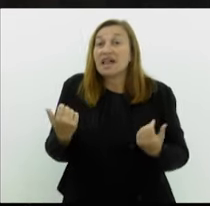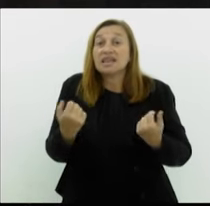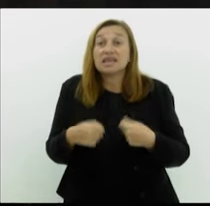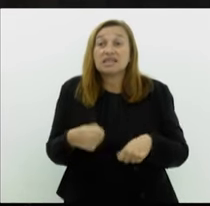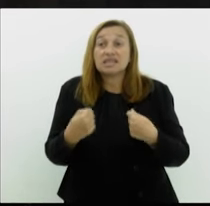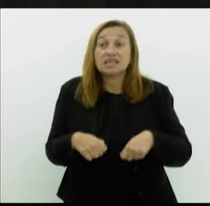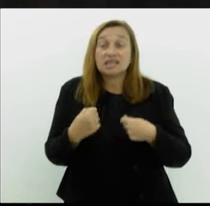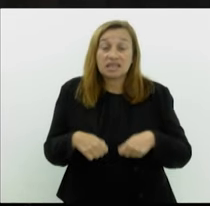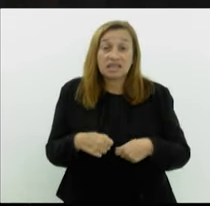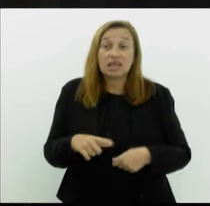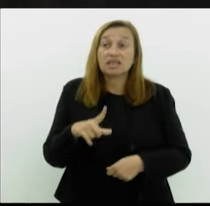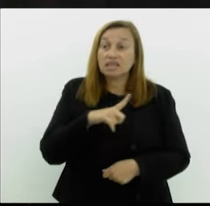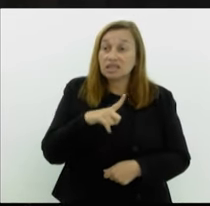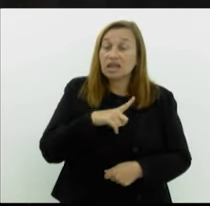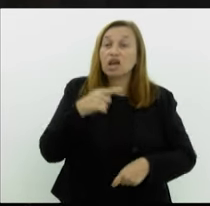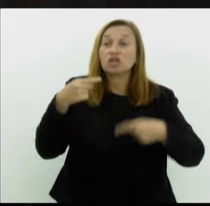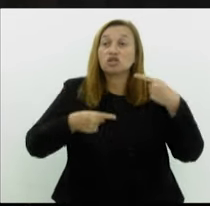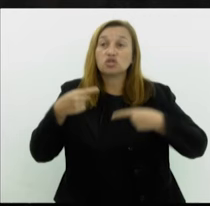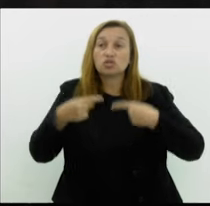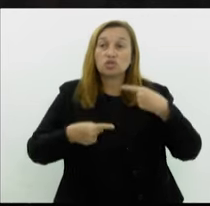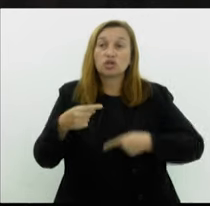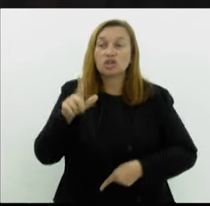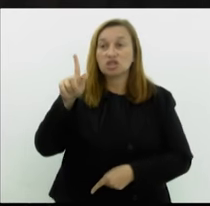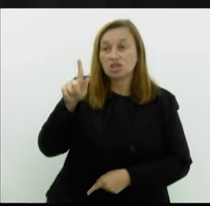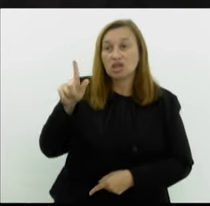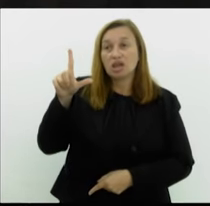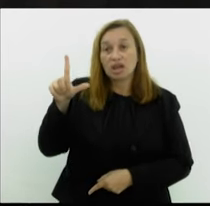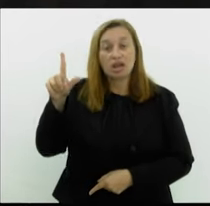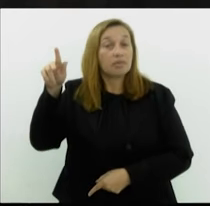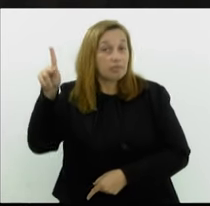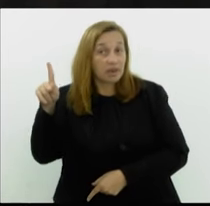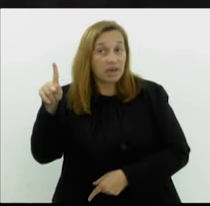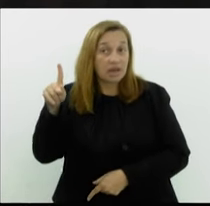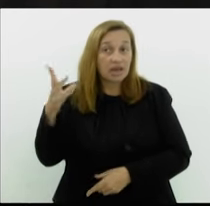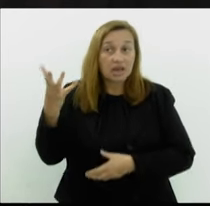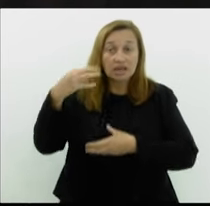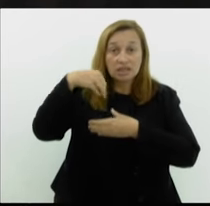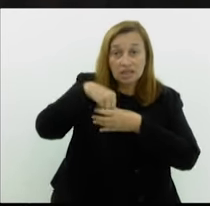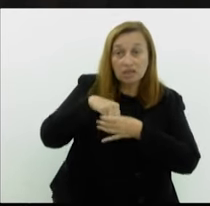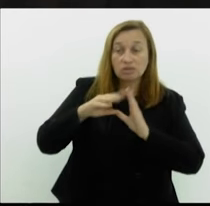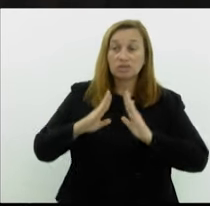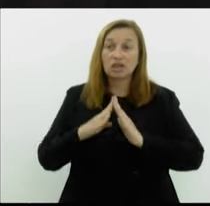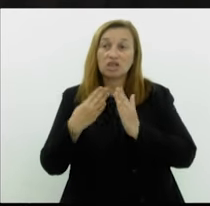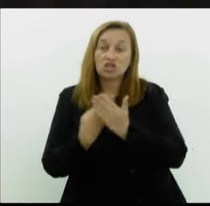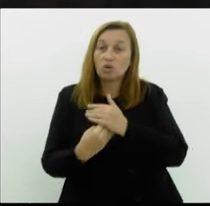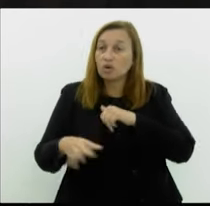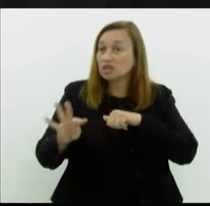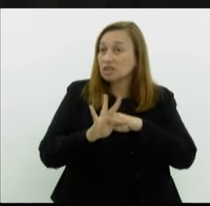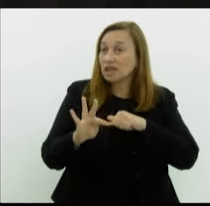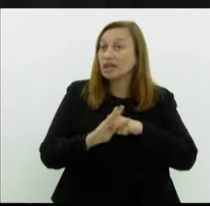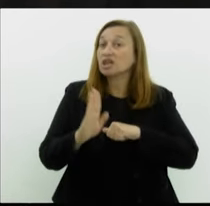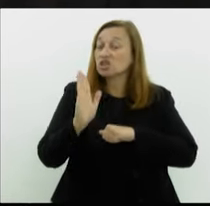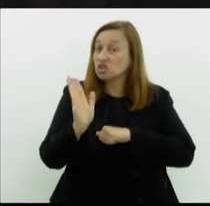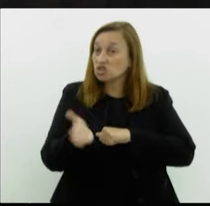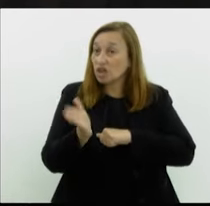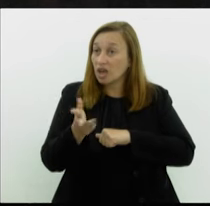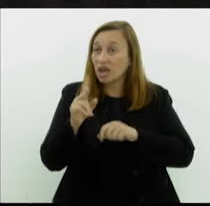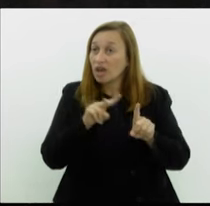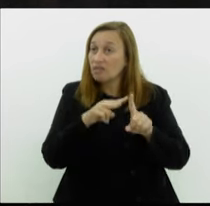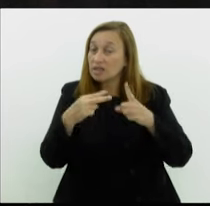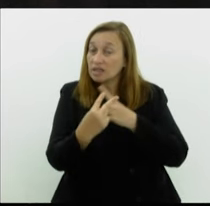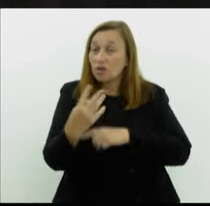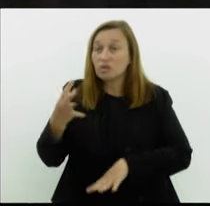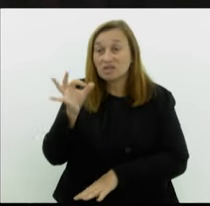necessidade de se ter a discussão da GLP dentro do segmento da FAETEC, porque já há previsão legal nesse